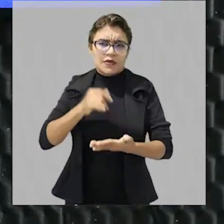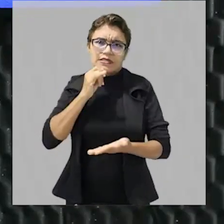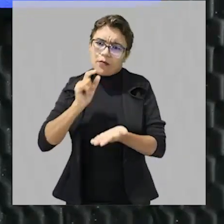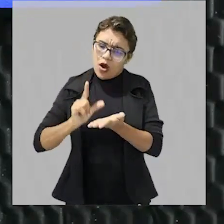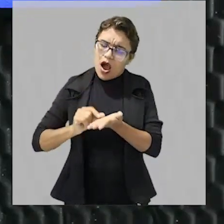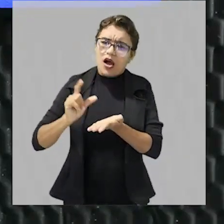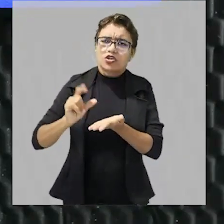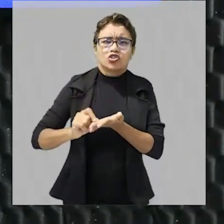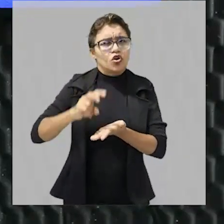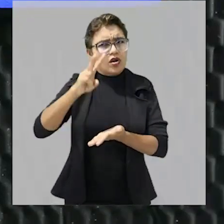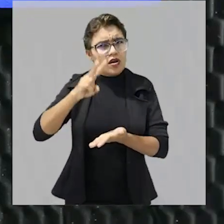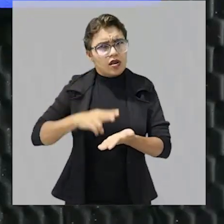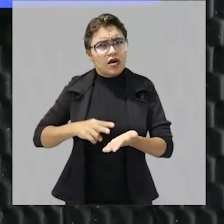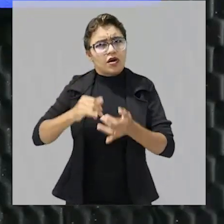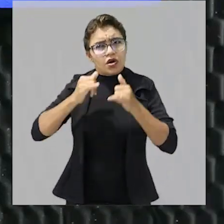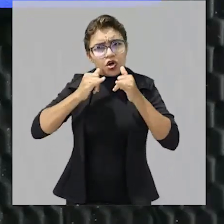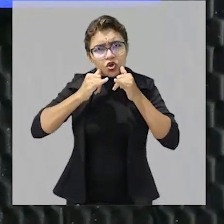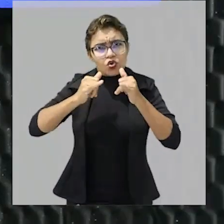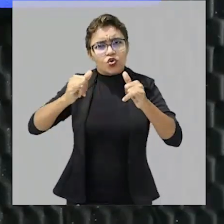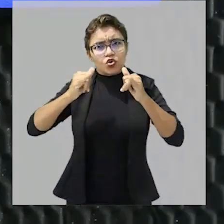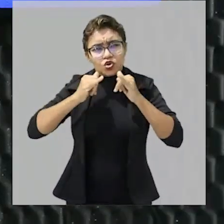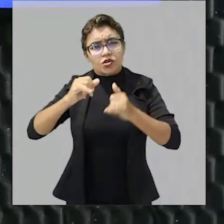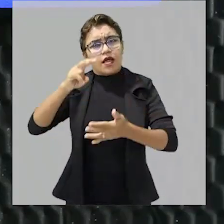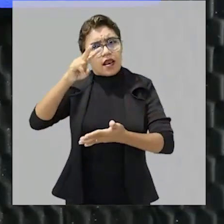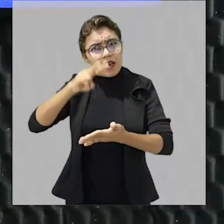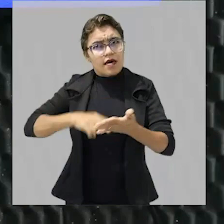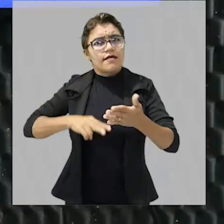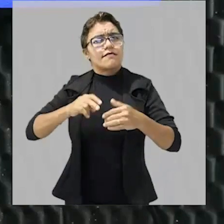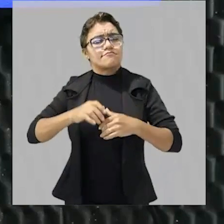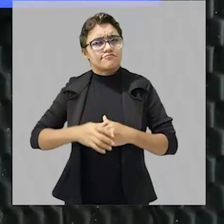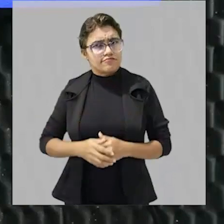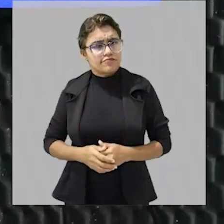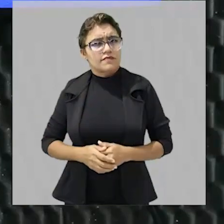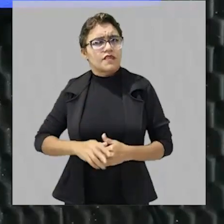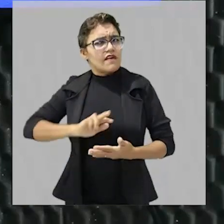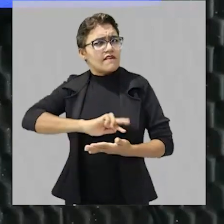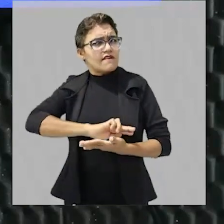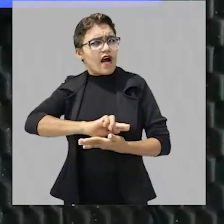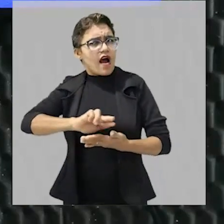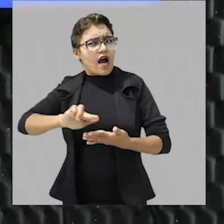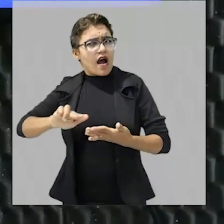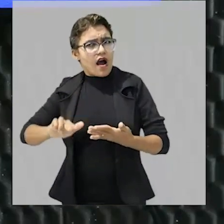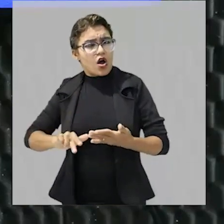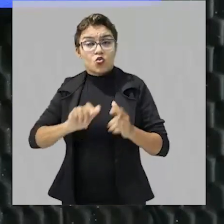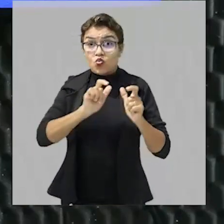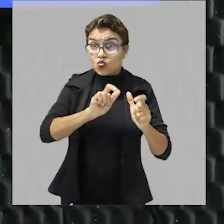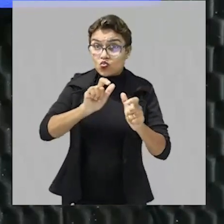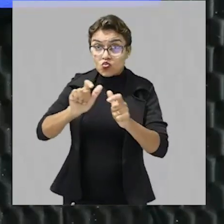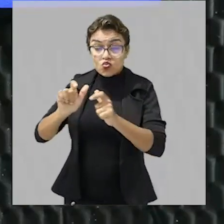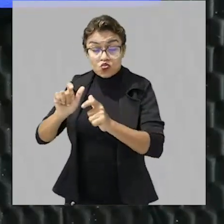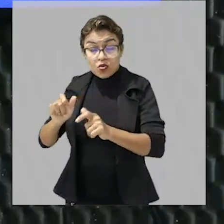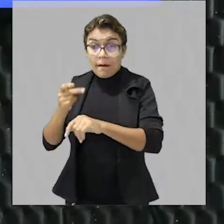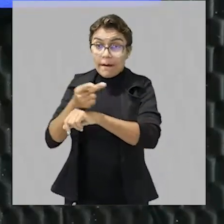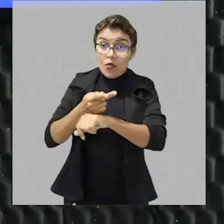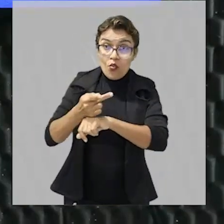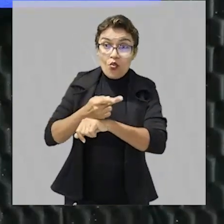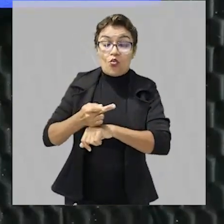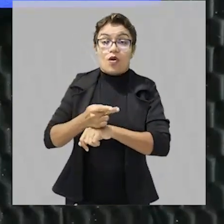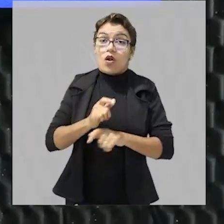tá, gente? Então, aqui, fácil demais, resposta, objetivo, finalidade. Eu volto a